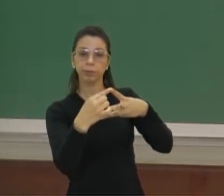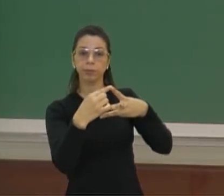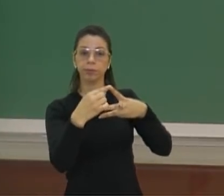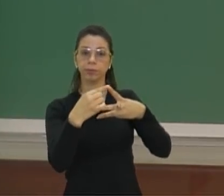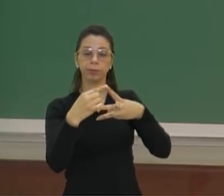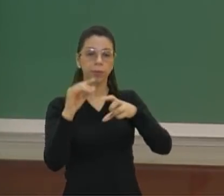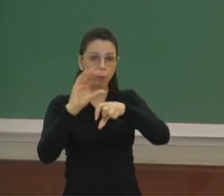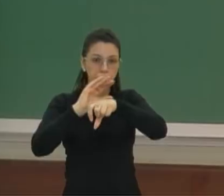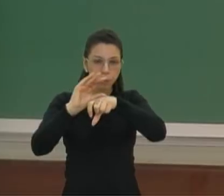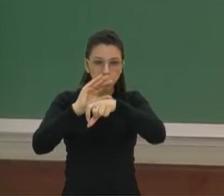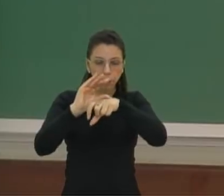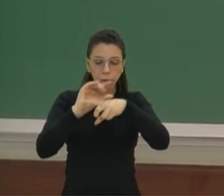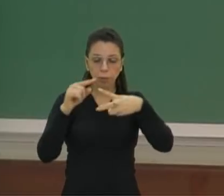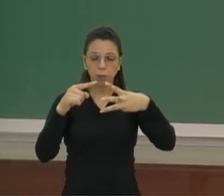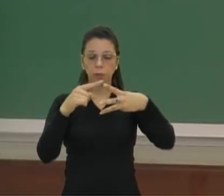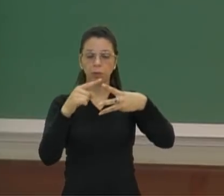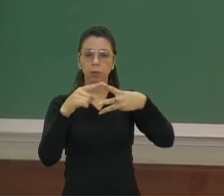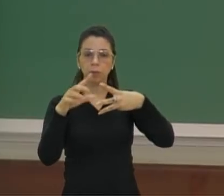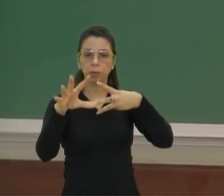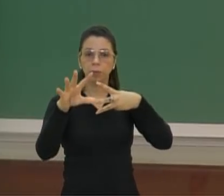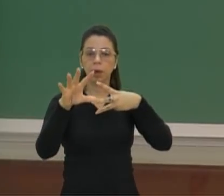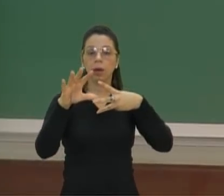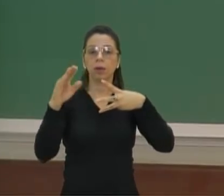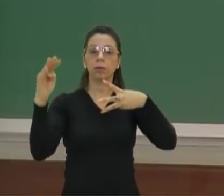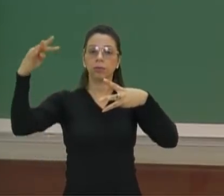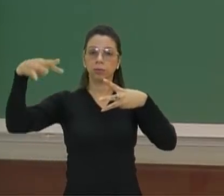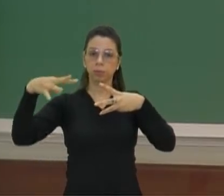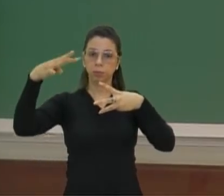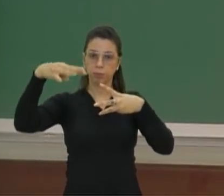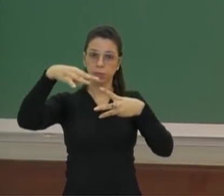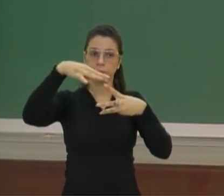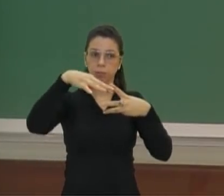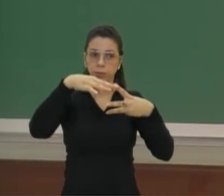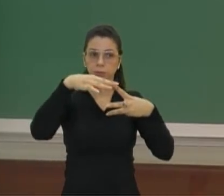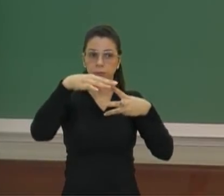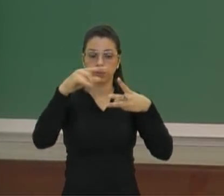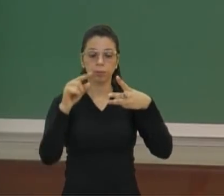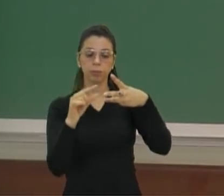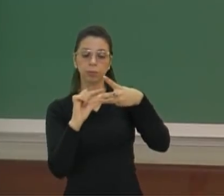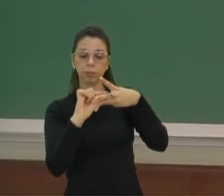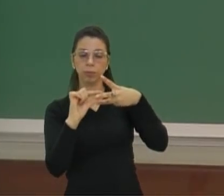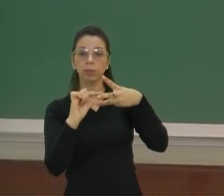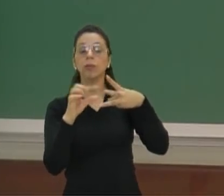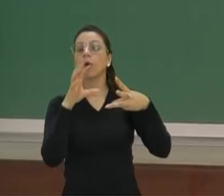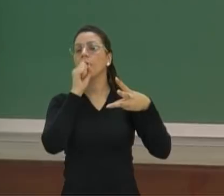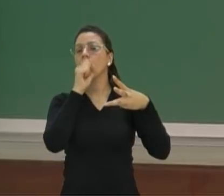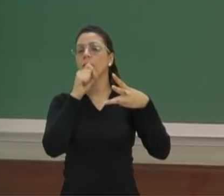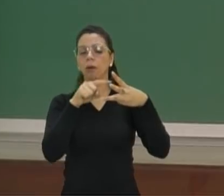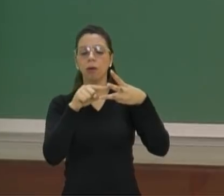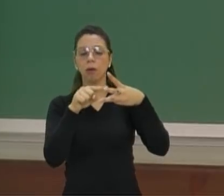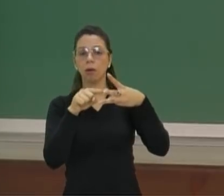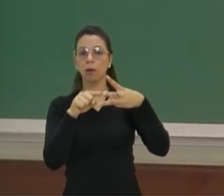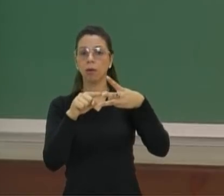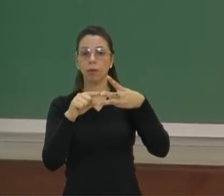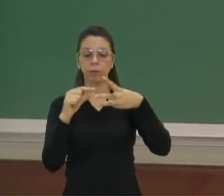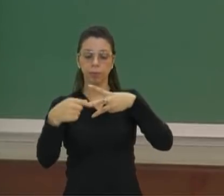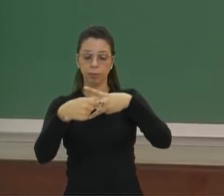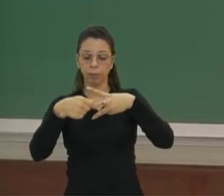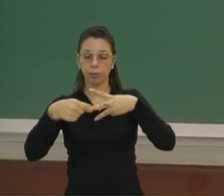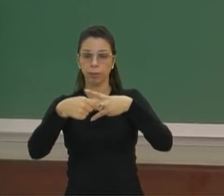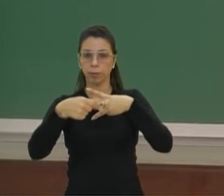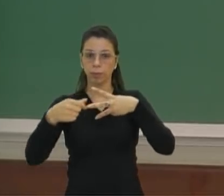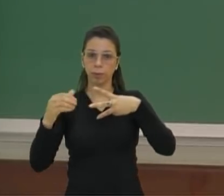cinza, pavilhão auditivo para capturar as ondas sonoras. No laranjado, canal